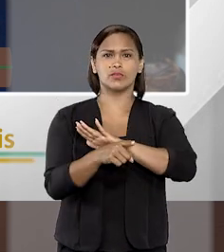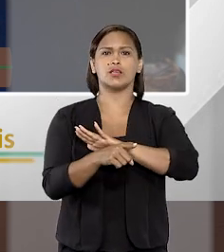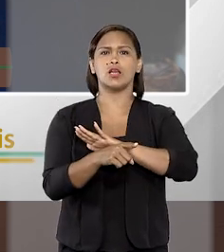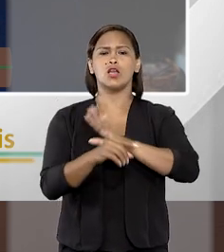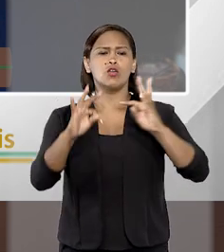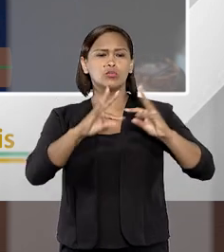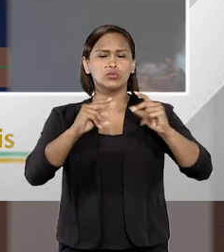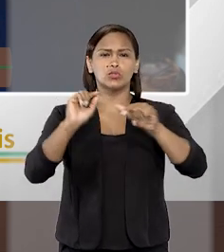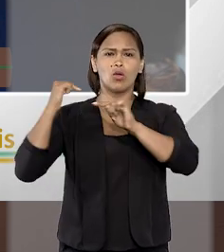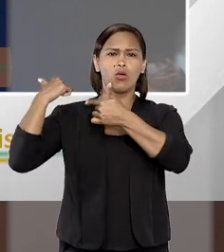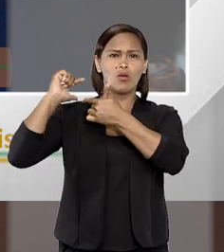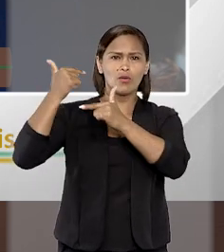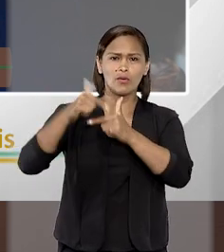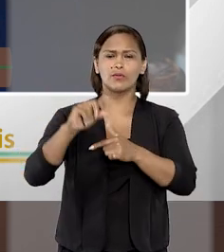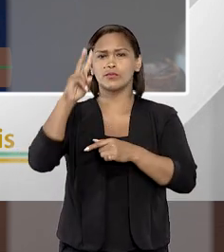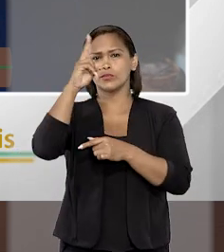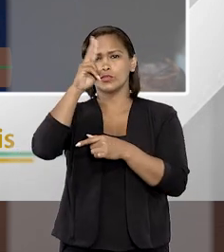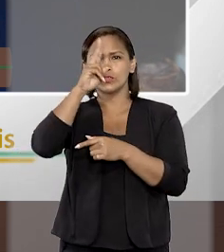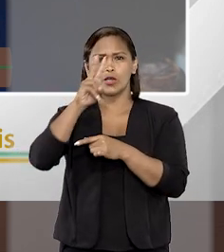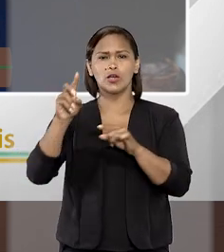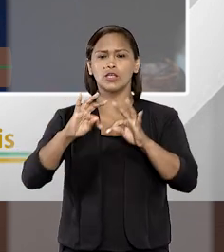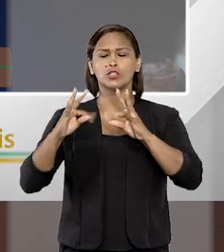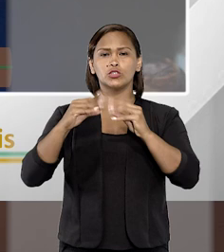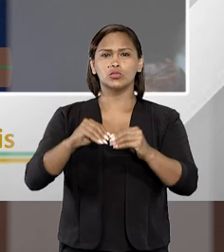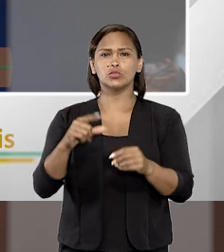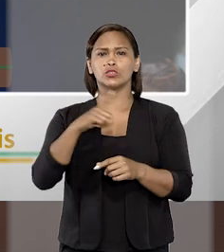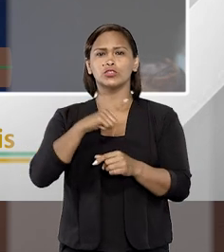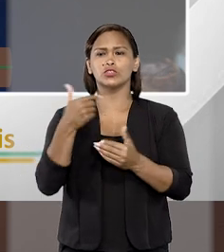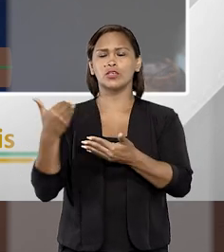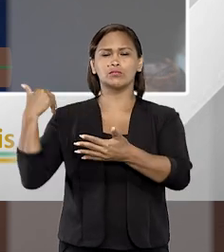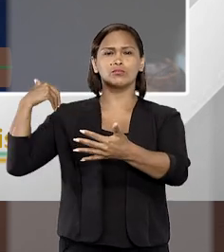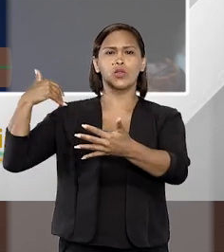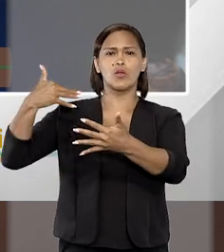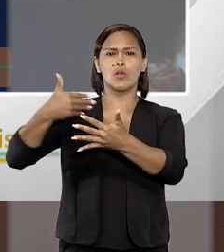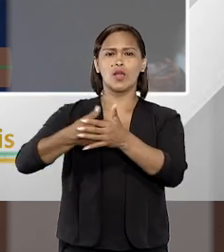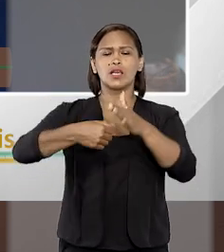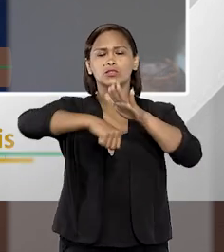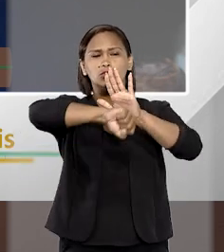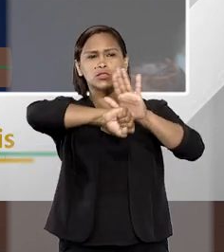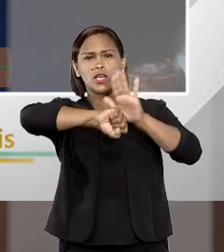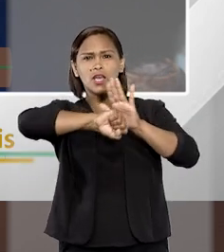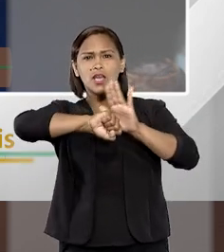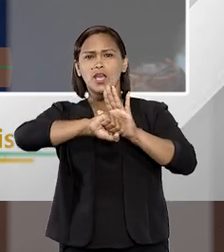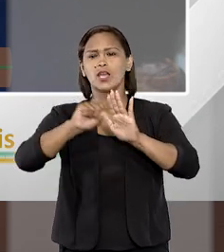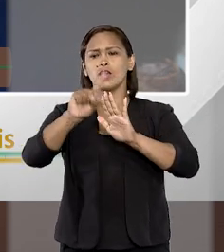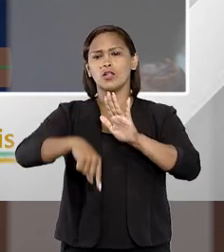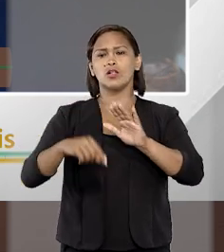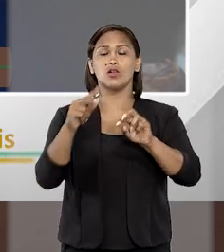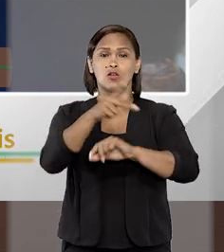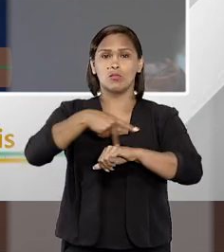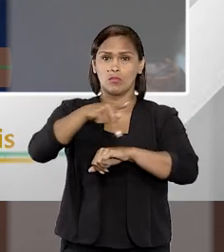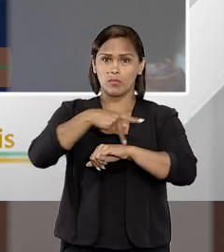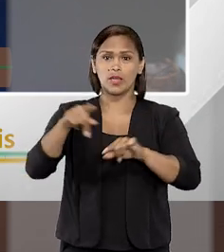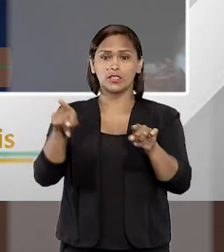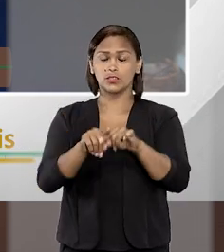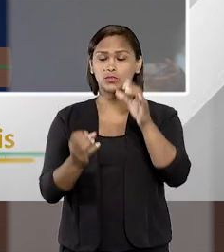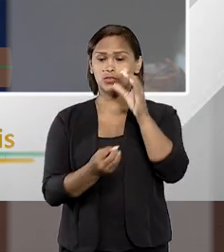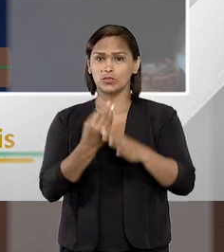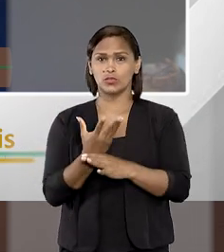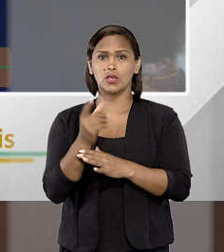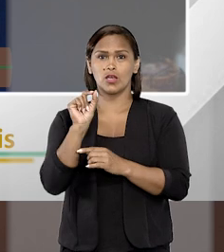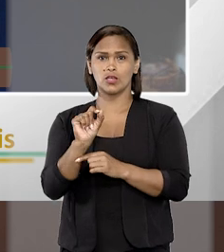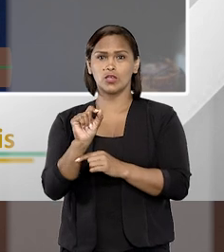da história tudo que nós tivemos ao longo de séculos de existência Fundação isso